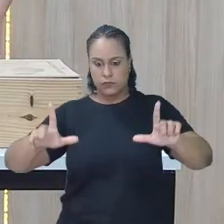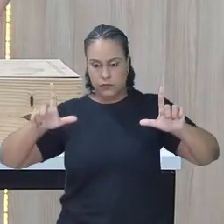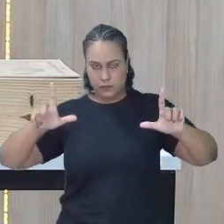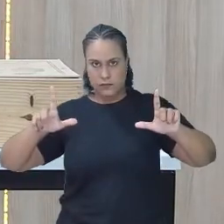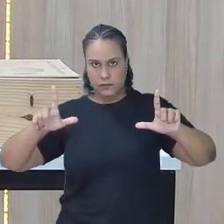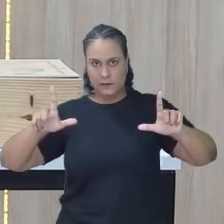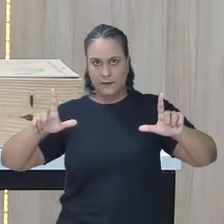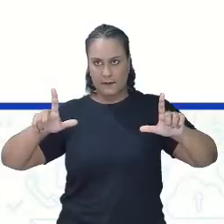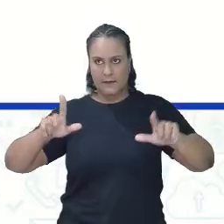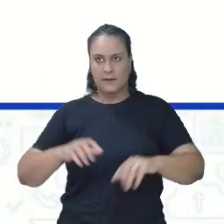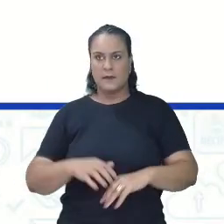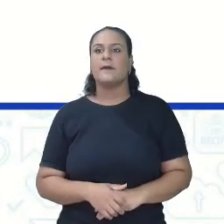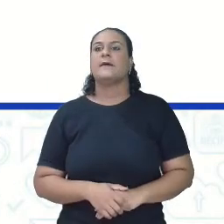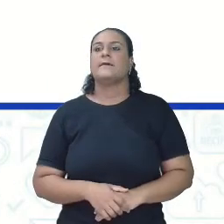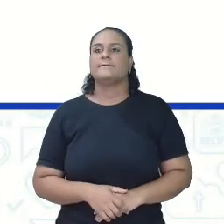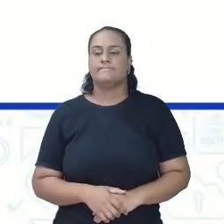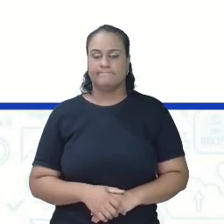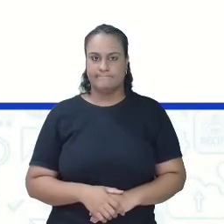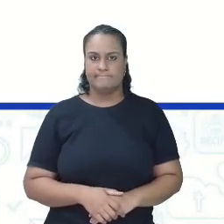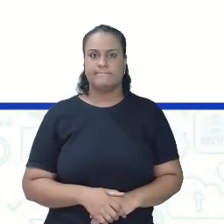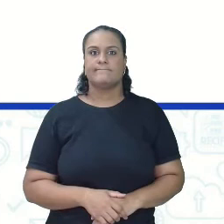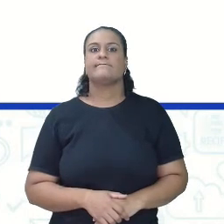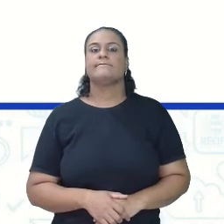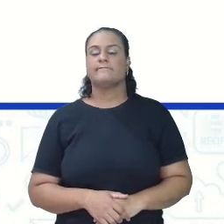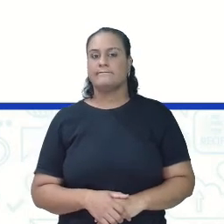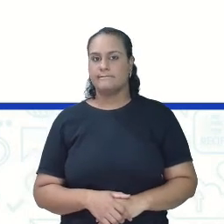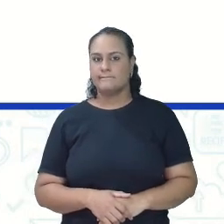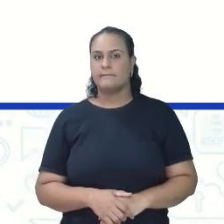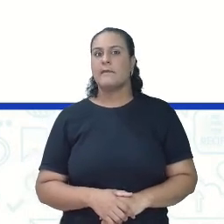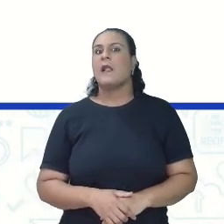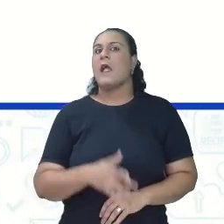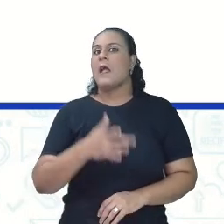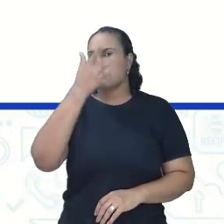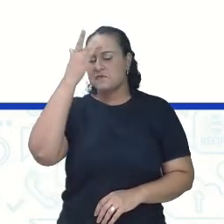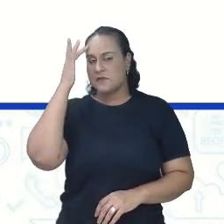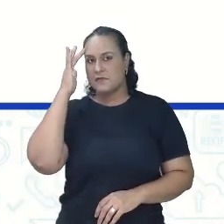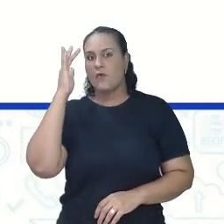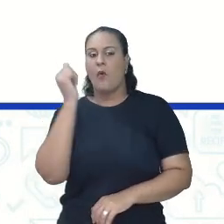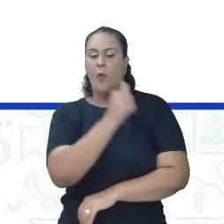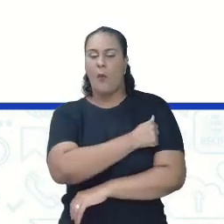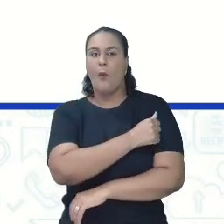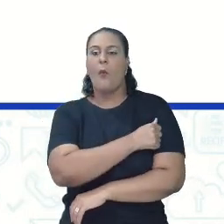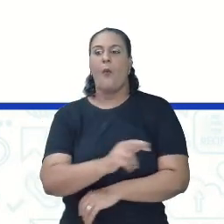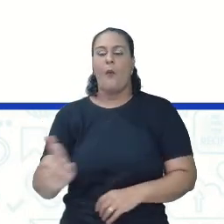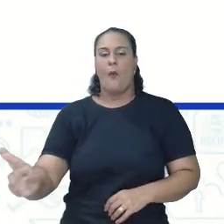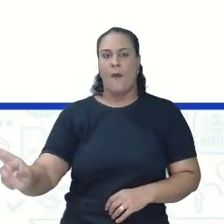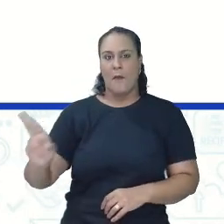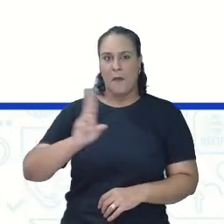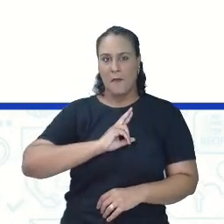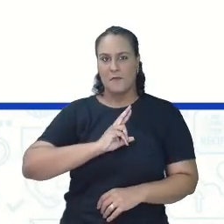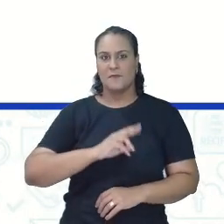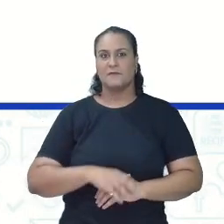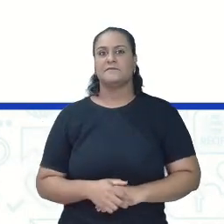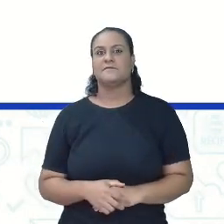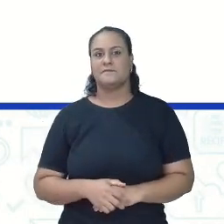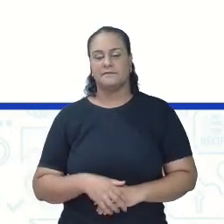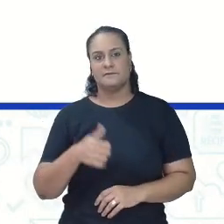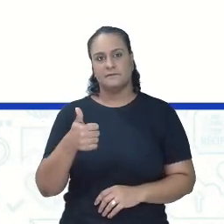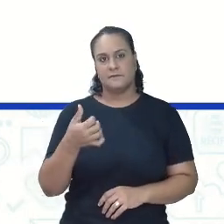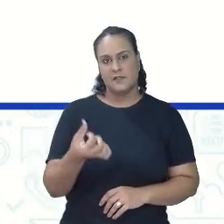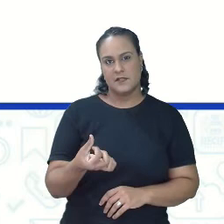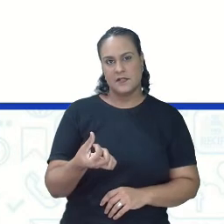favor. É sobre o desafio. Pessoal comentou aqui, respondeu. Ah, né? então vamos lá. Falaram aqui, ó,